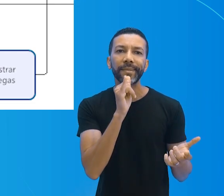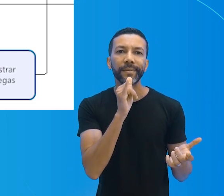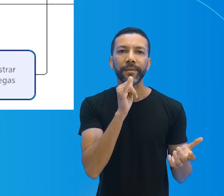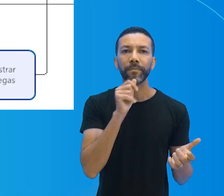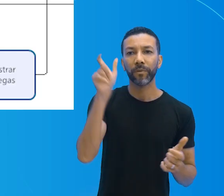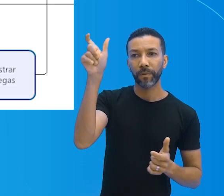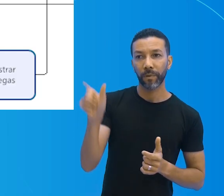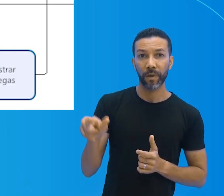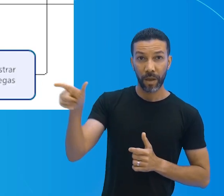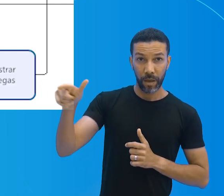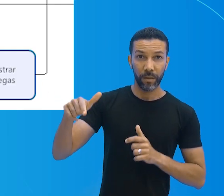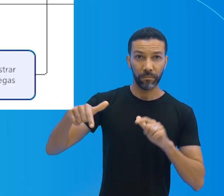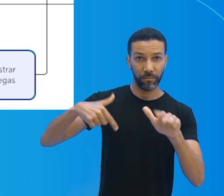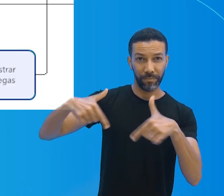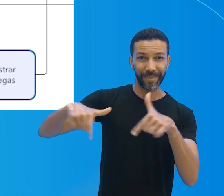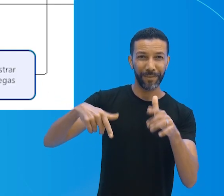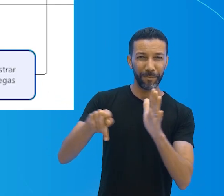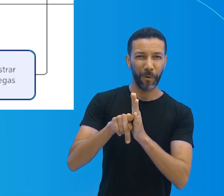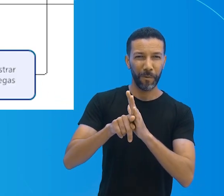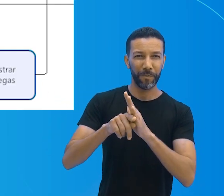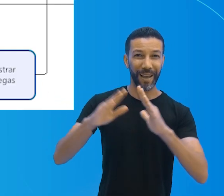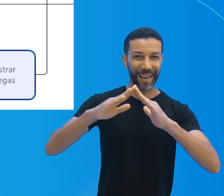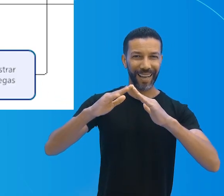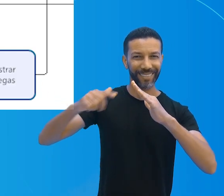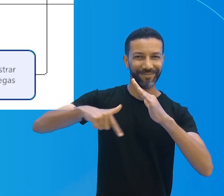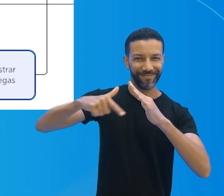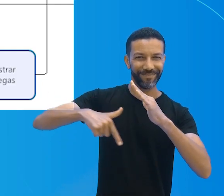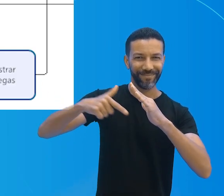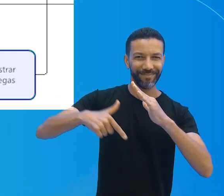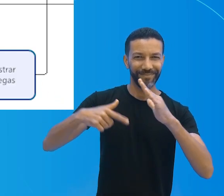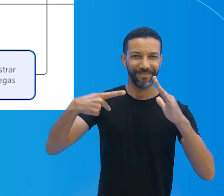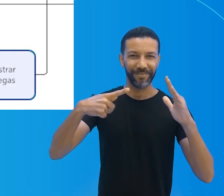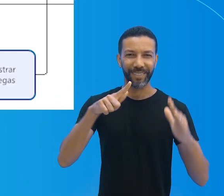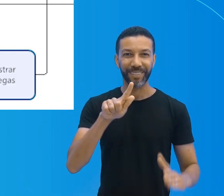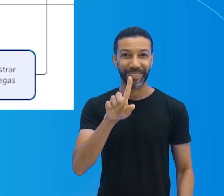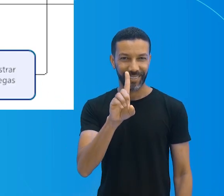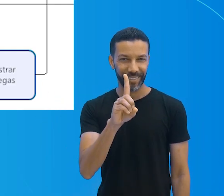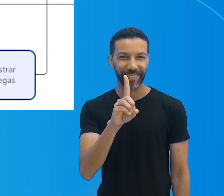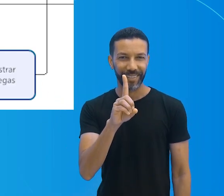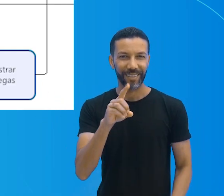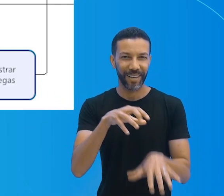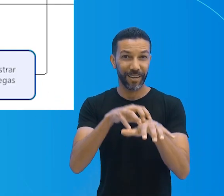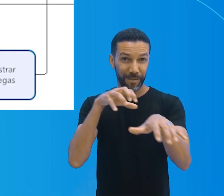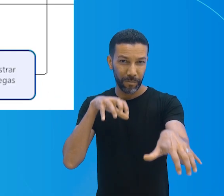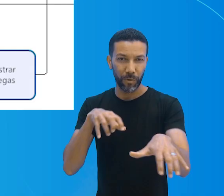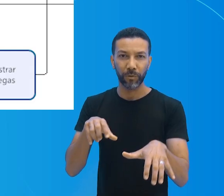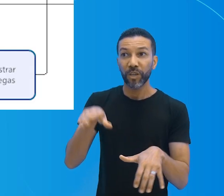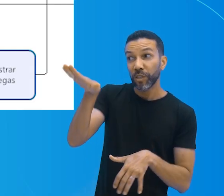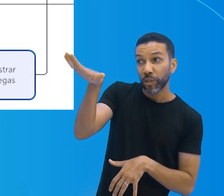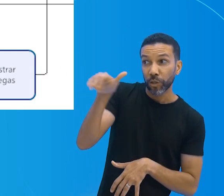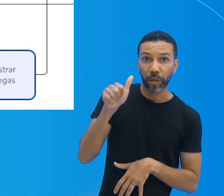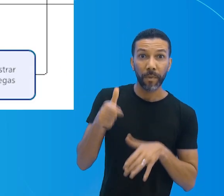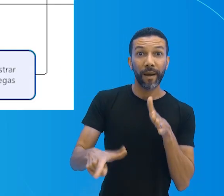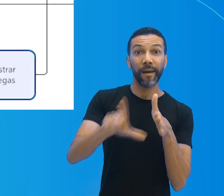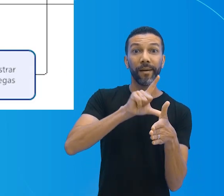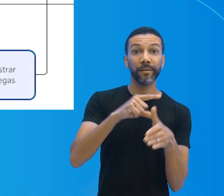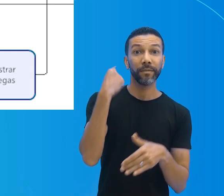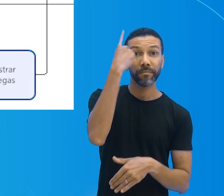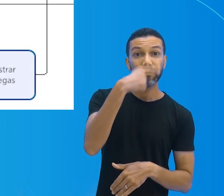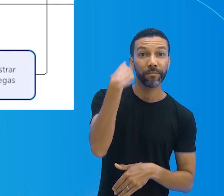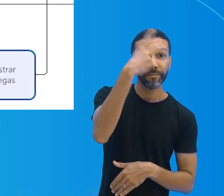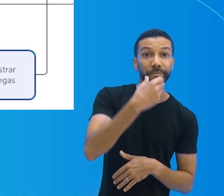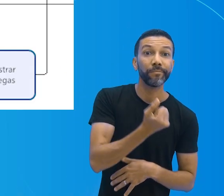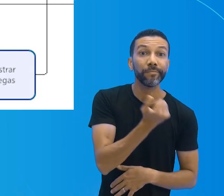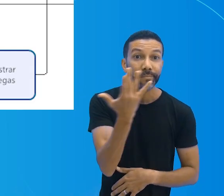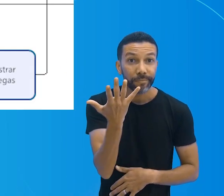convocar um servidor que esteja no PGD no formato teletrabalho, ele tem que